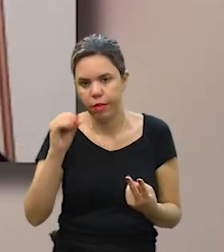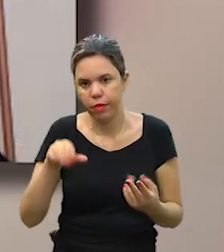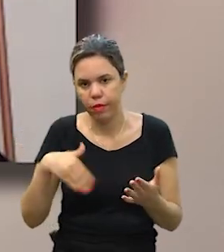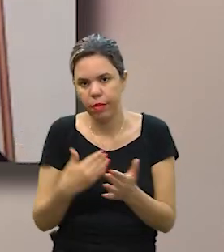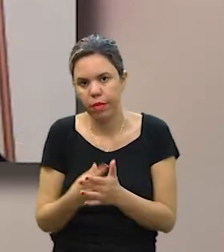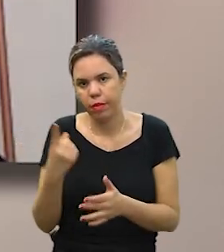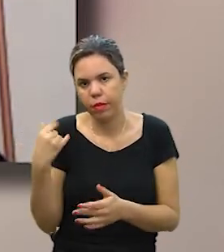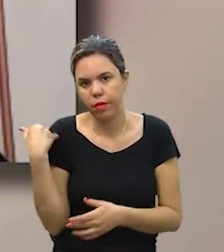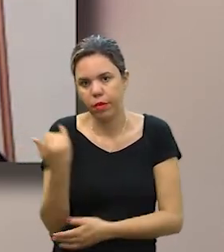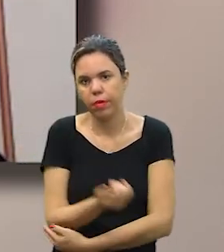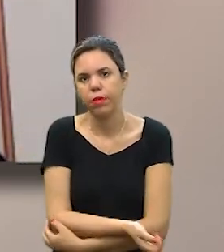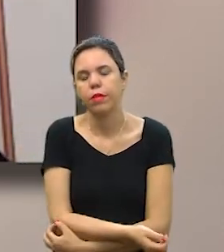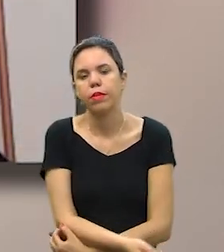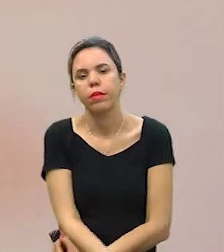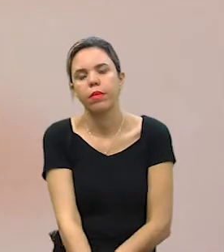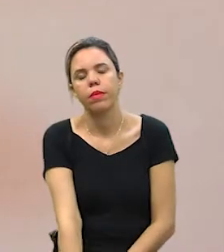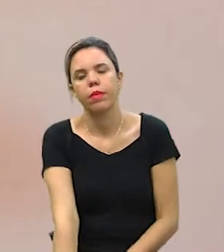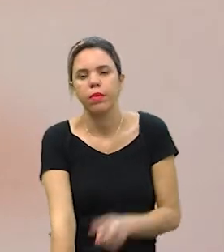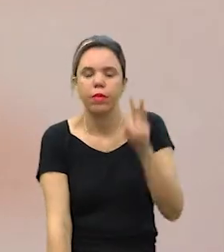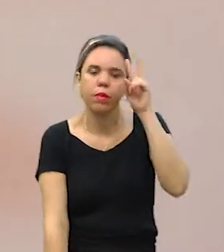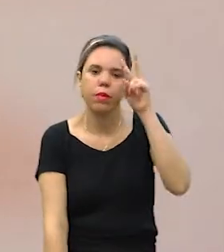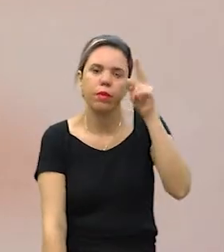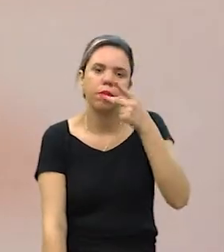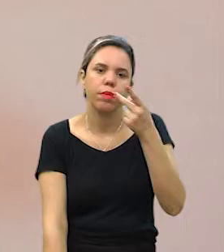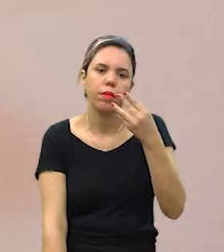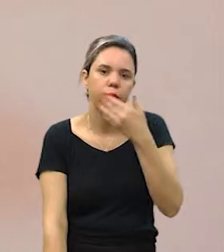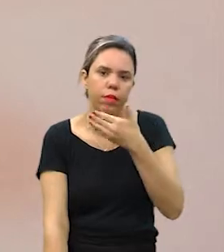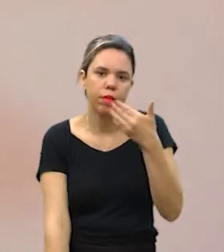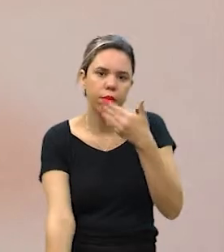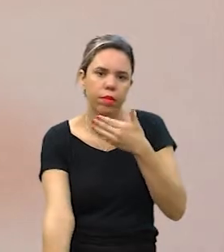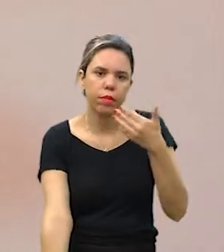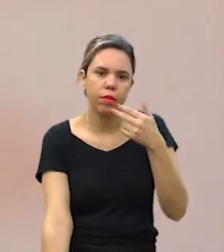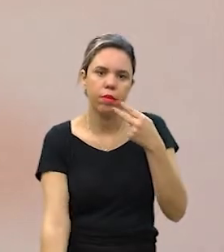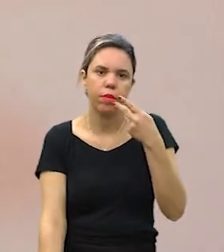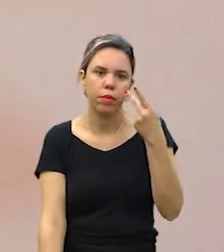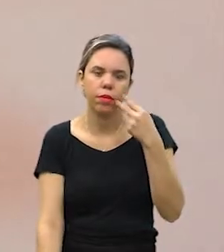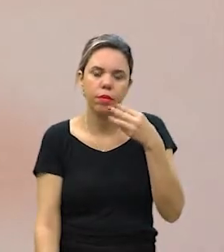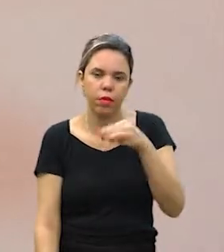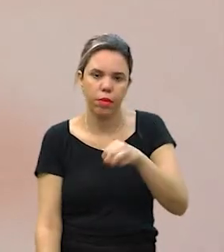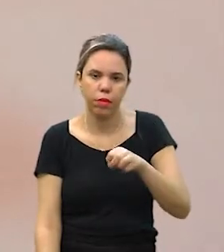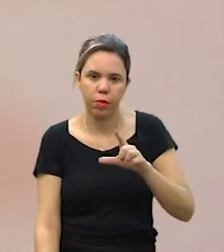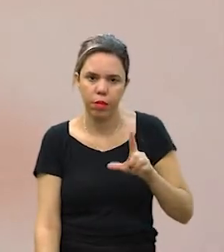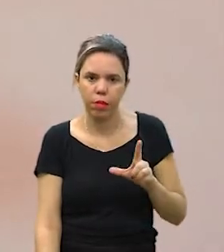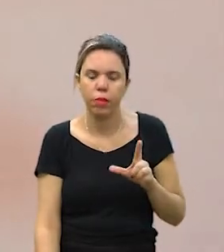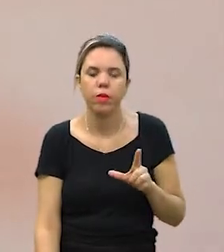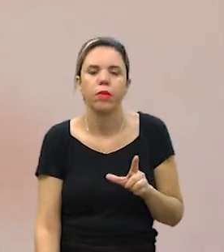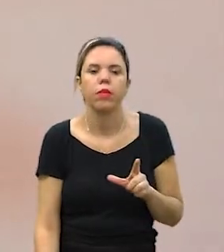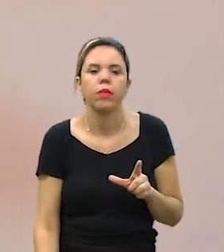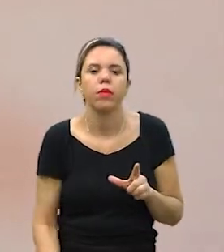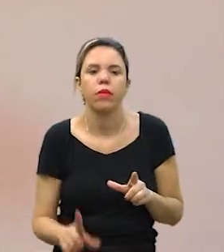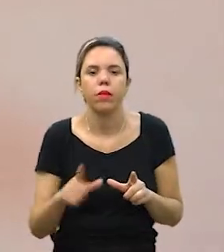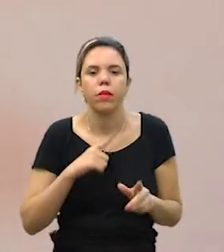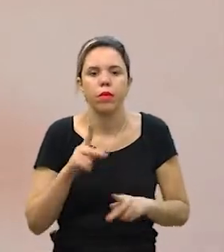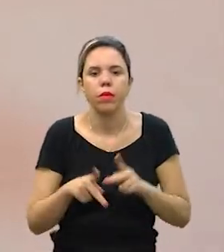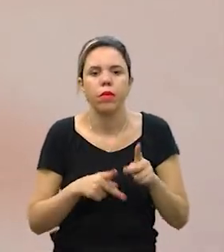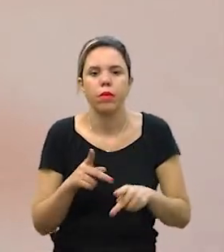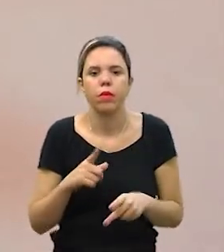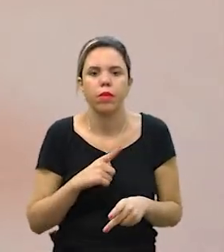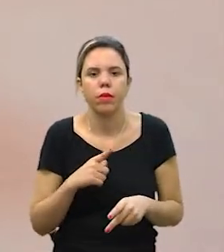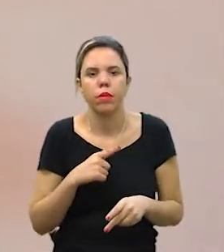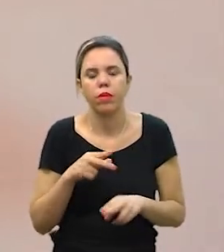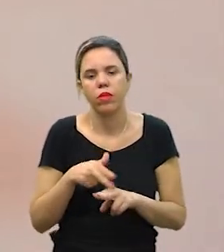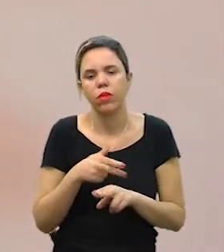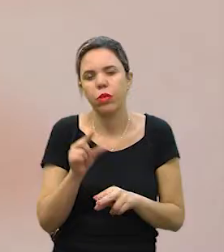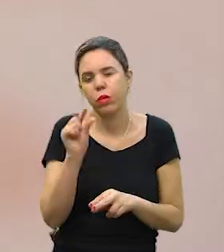sal até 1 ano. Lembrando, a gente falou de açúcar, a gente falou de mel, aí tem gente que